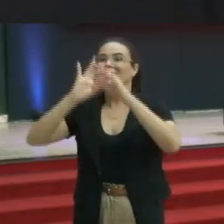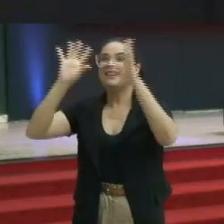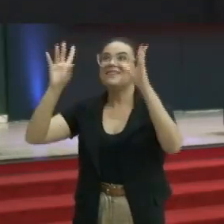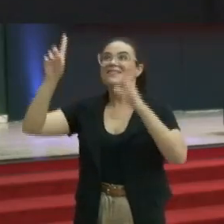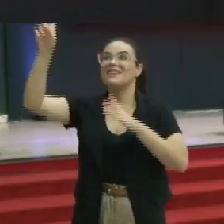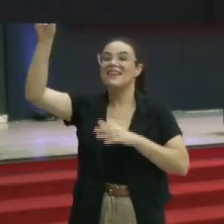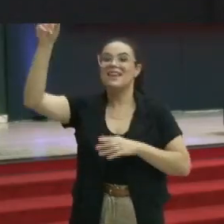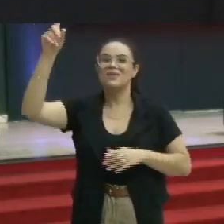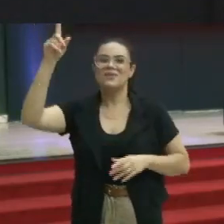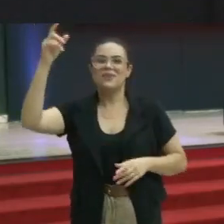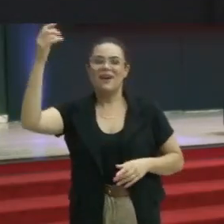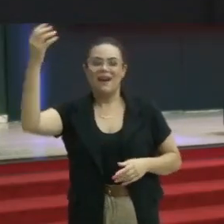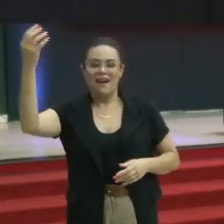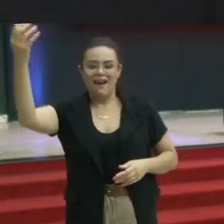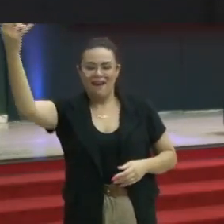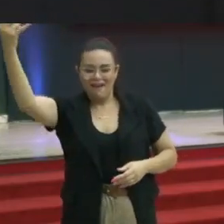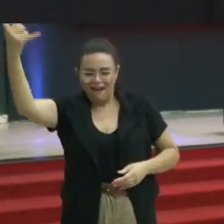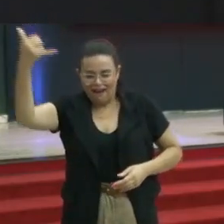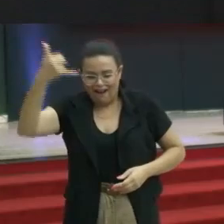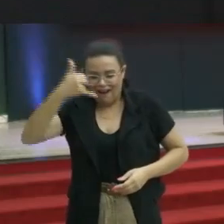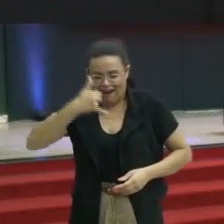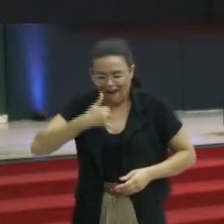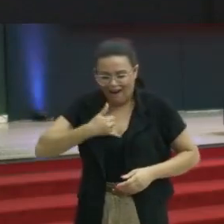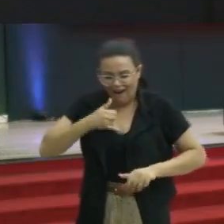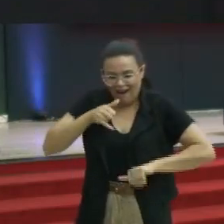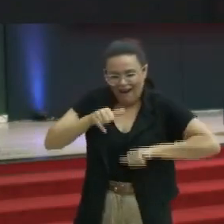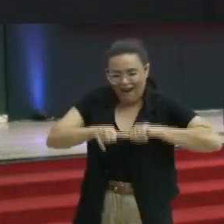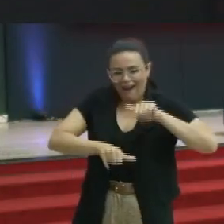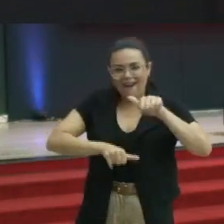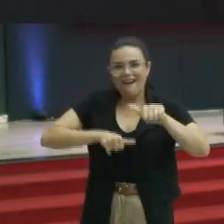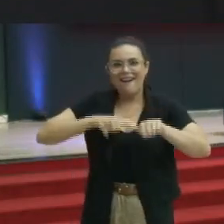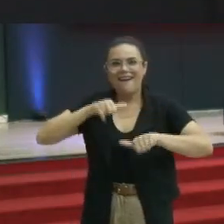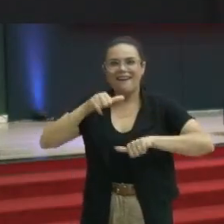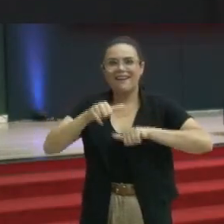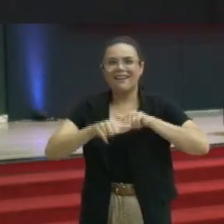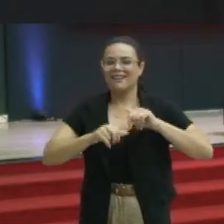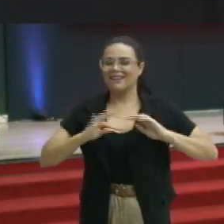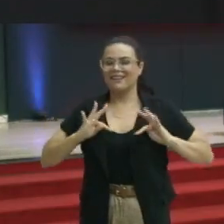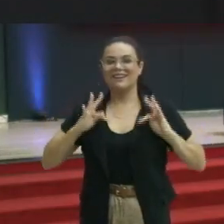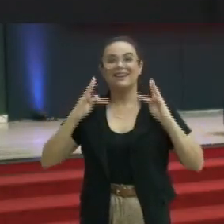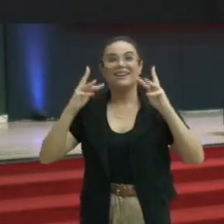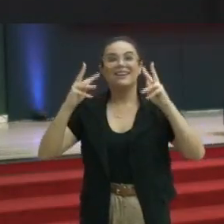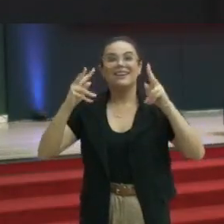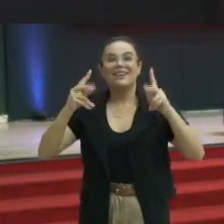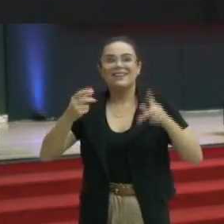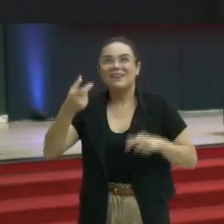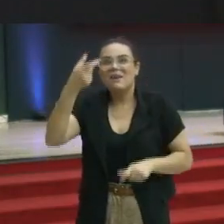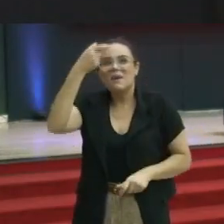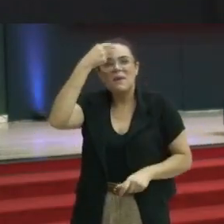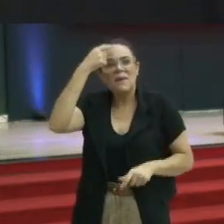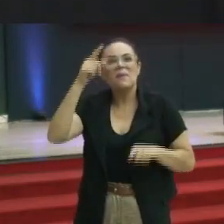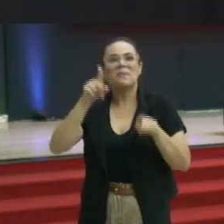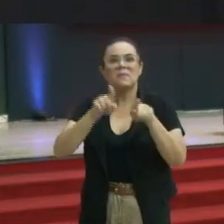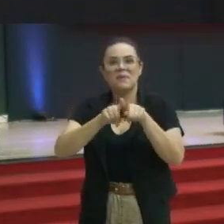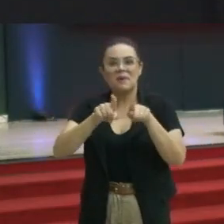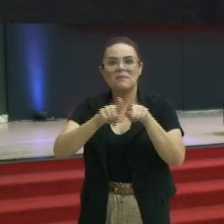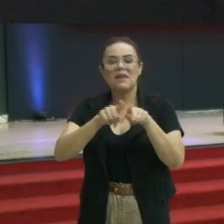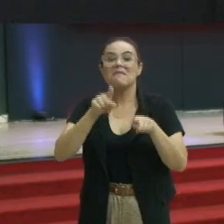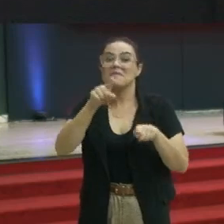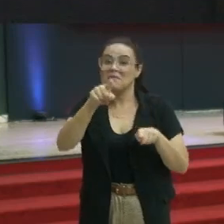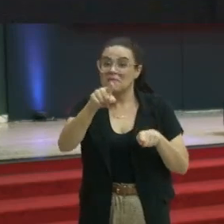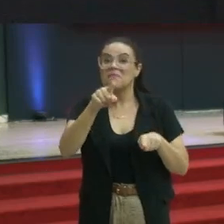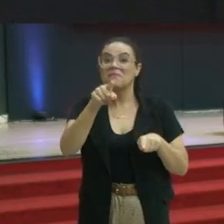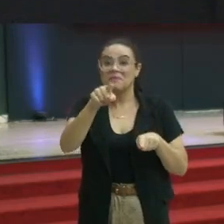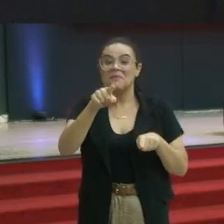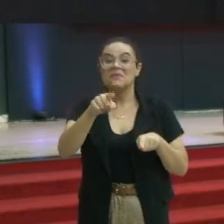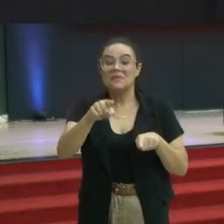de vocês seja completamente transformado. Assim, vocês demonstrarão na prática